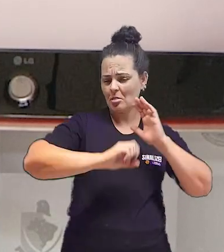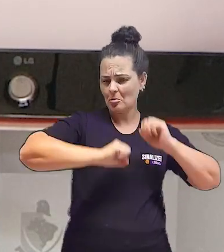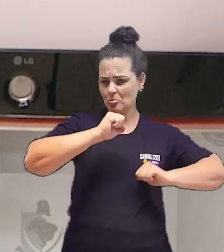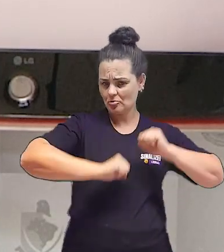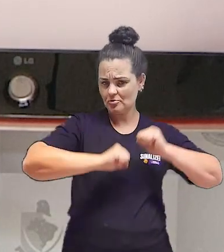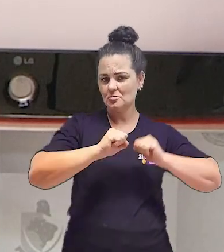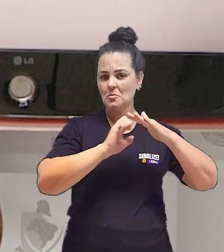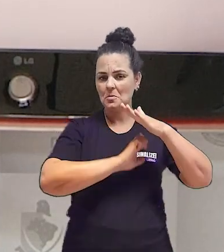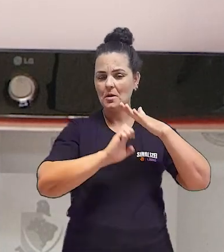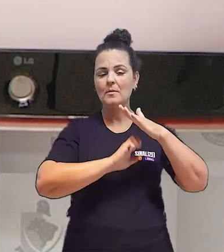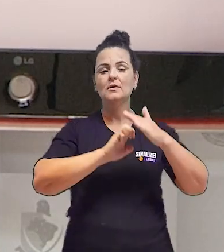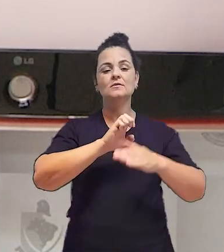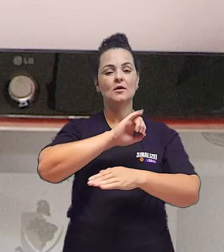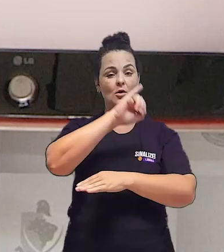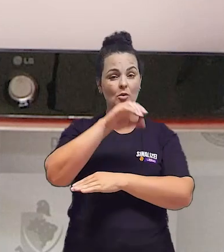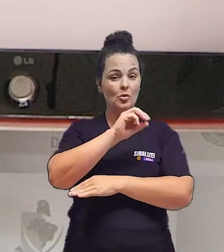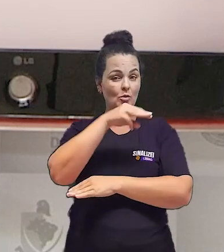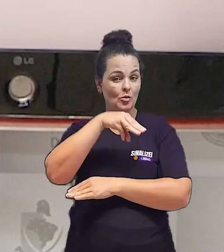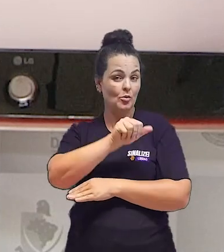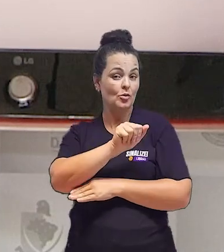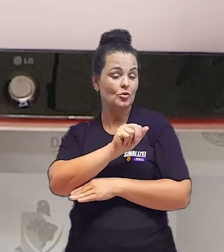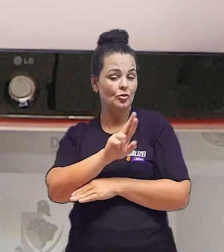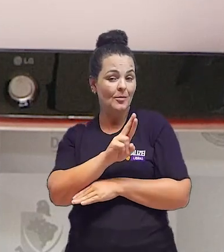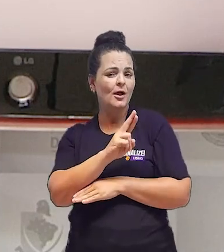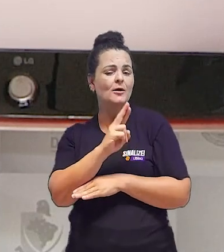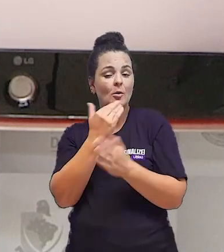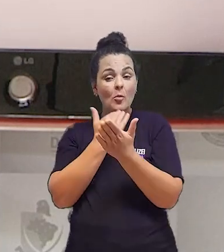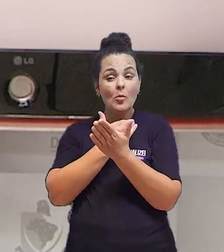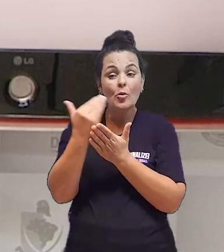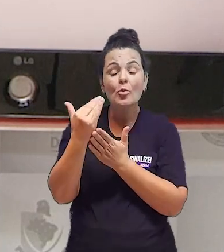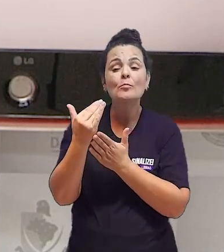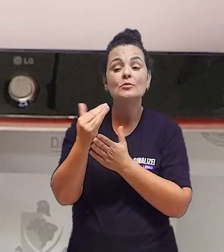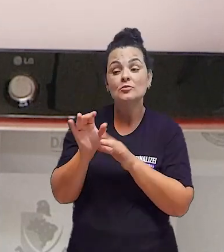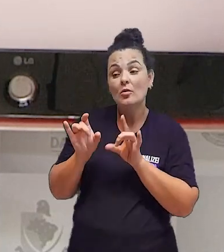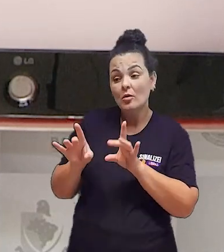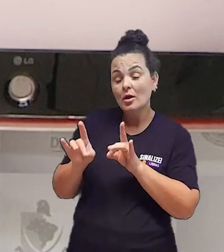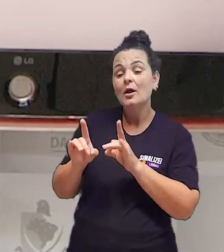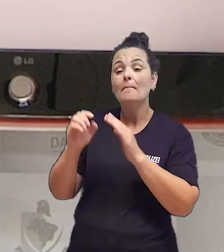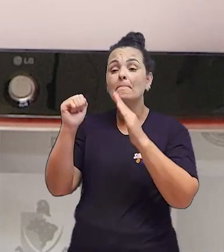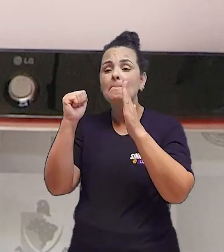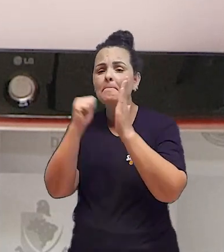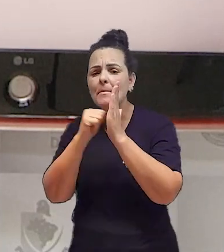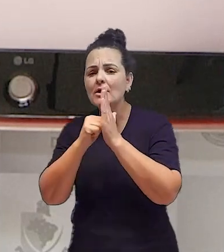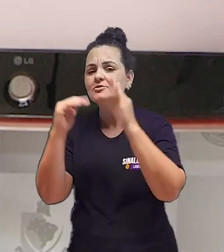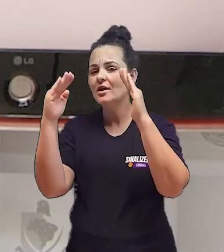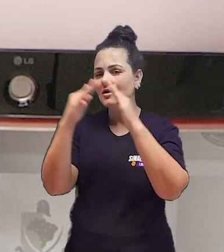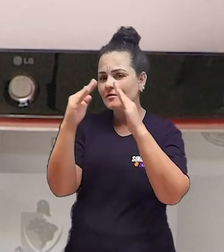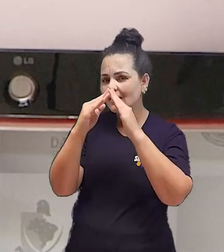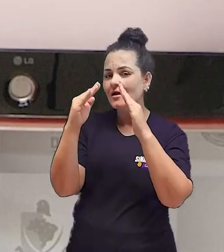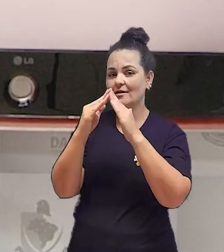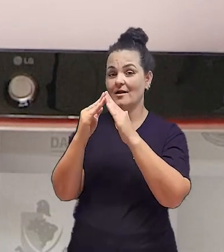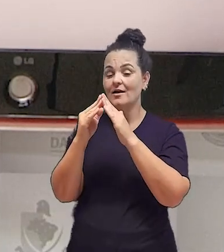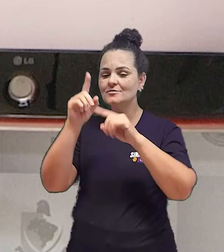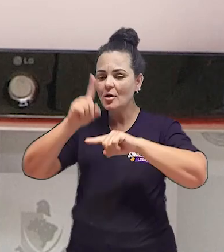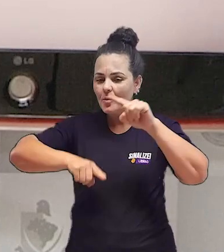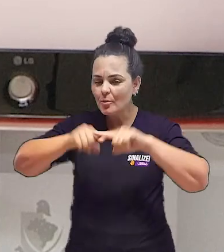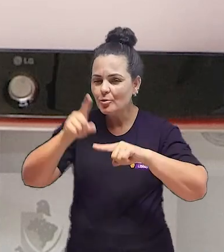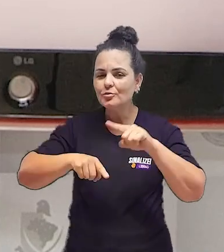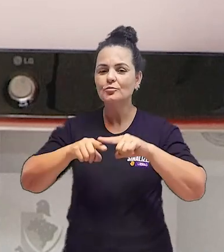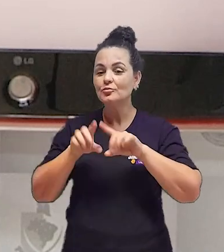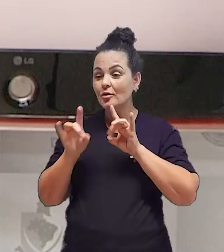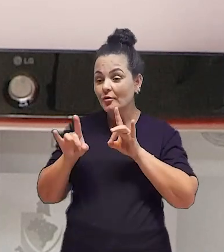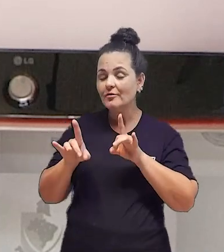e Comércio limitada iniciou seu empreendimento com um ardo trabalho de vendas de porta em porta concentrando-se